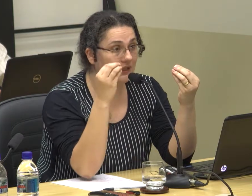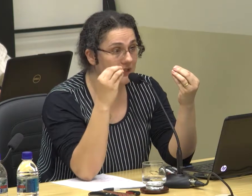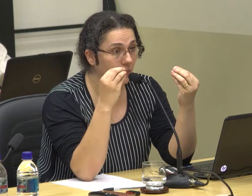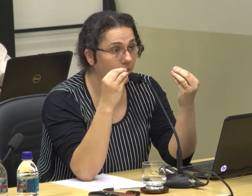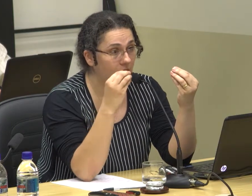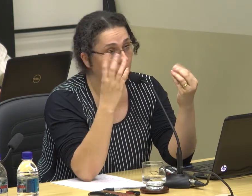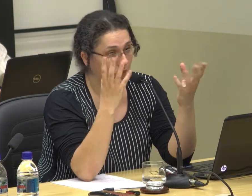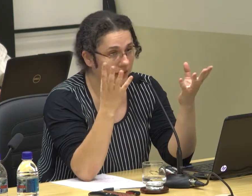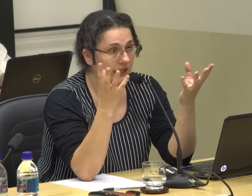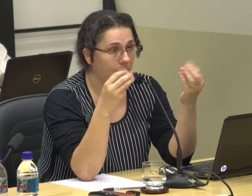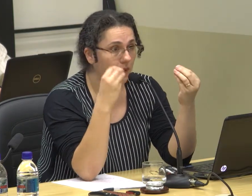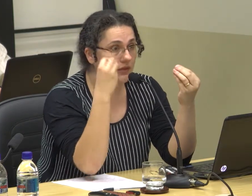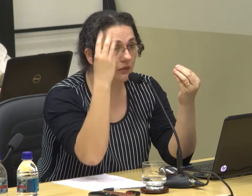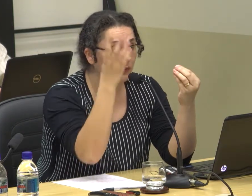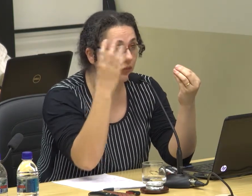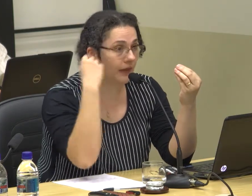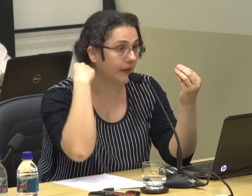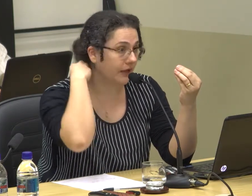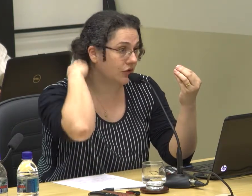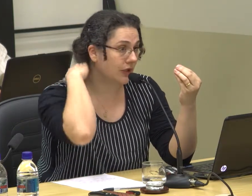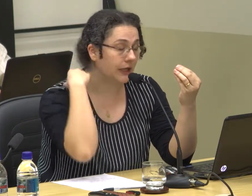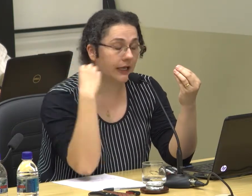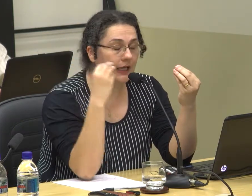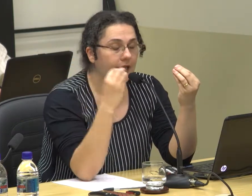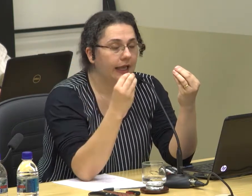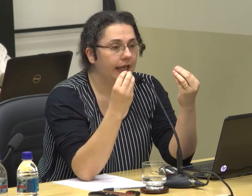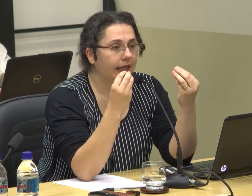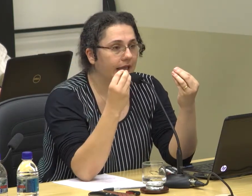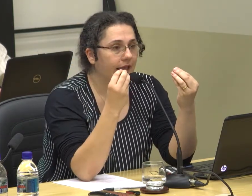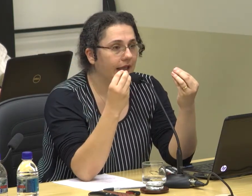vocação nesse momento. Pode ser que mostre futuramente.